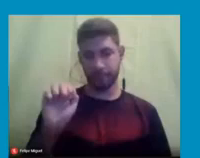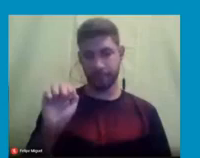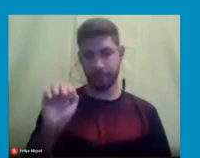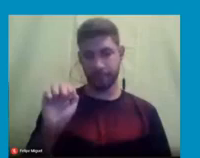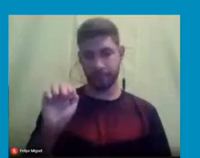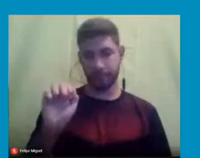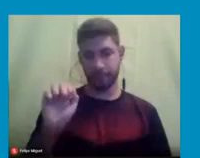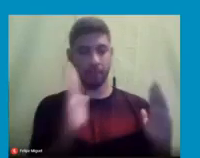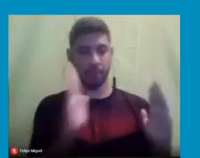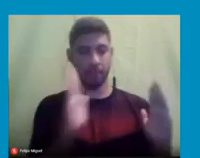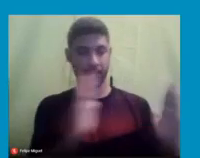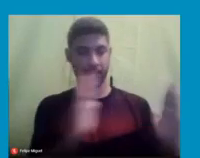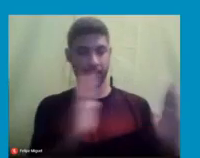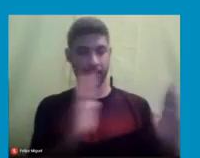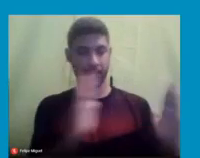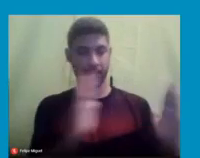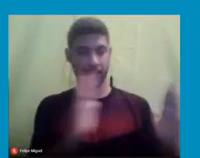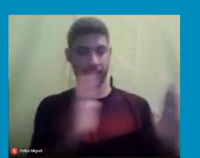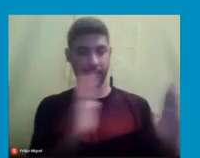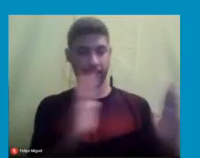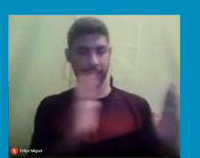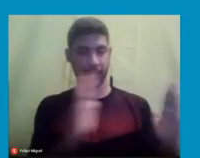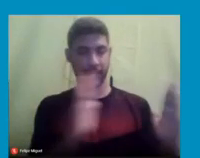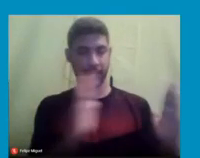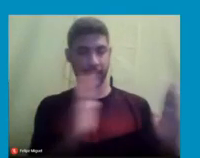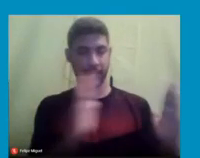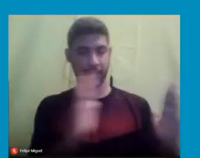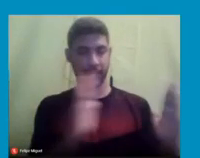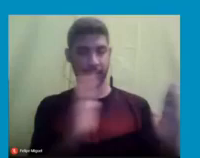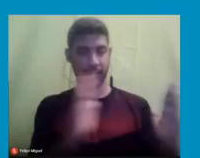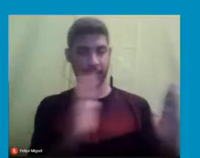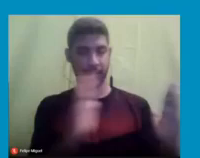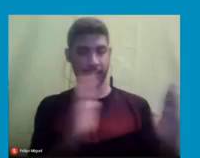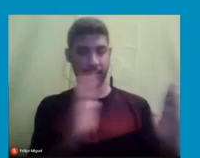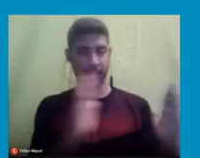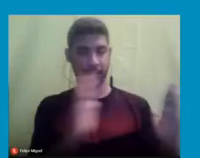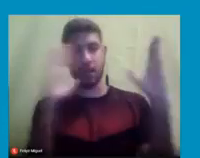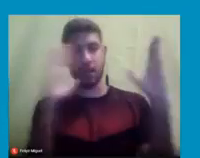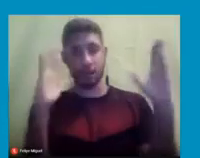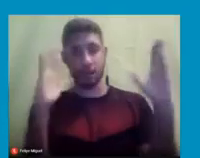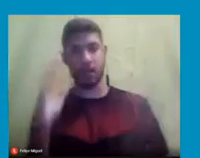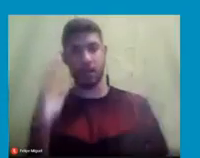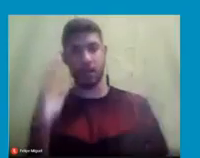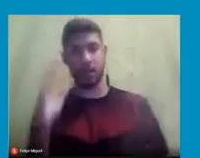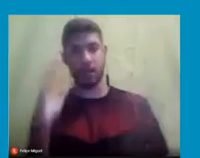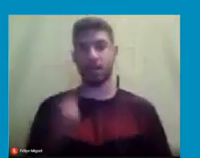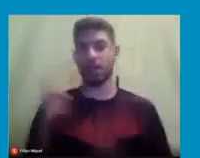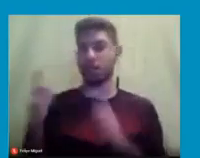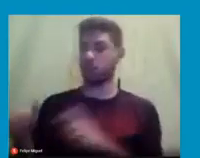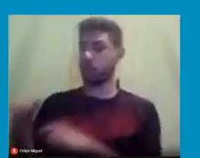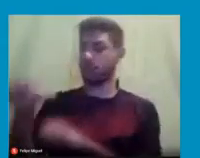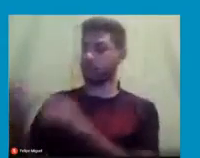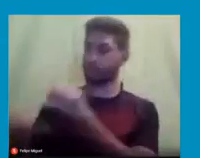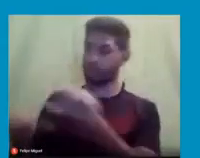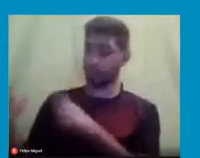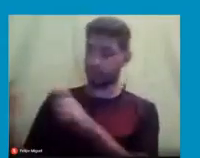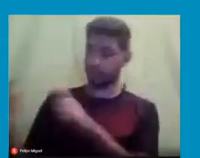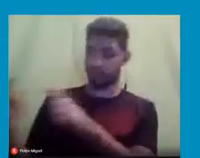Nesse período pós-escravidão e com a reforma urbana ali,